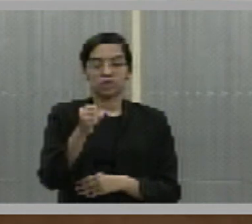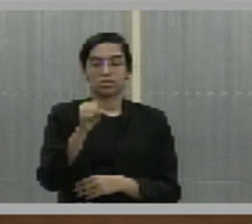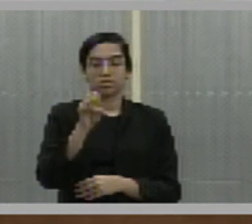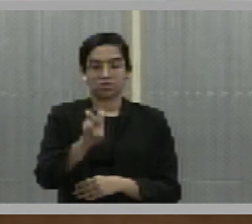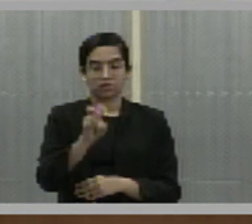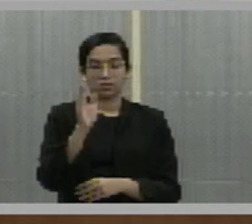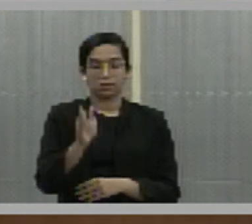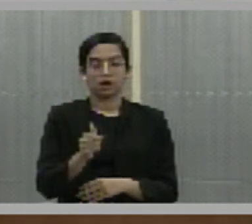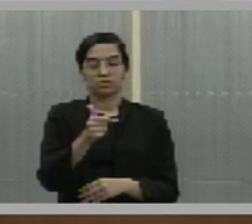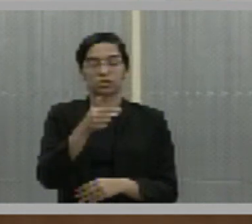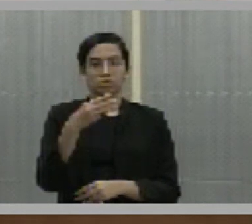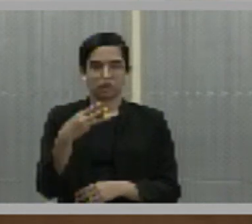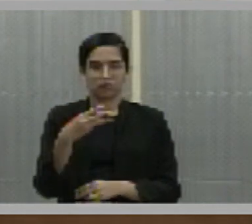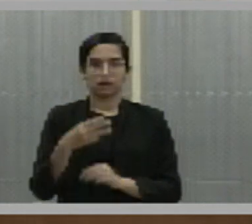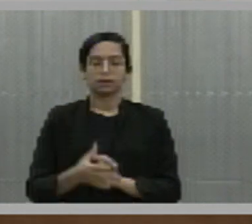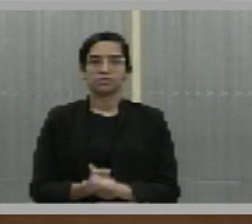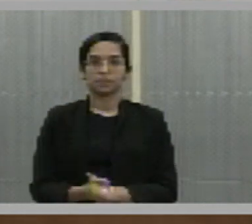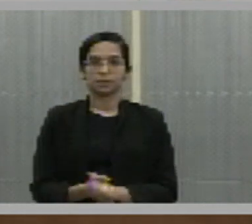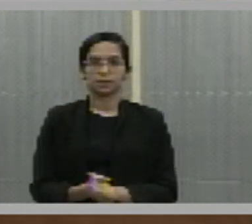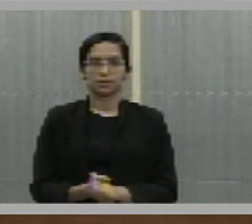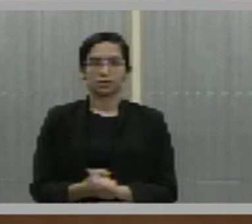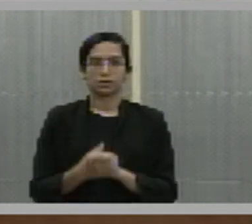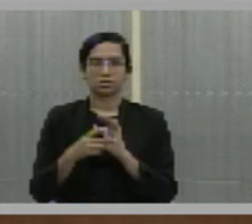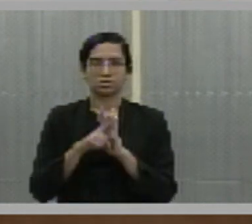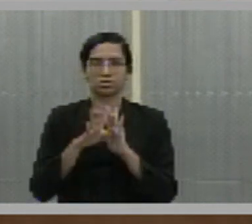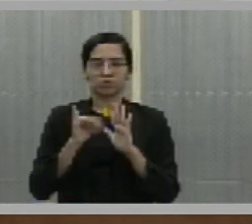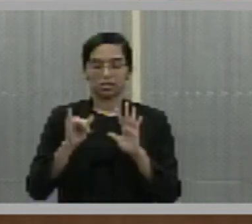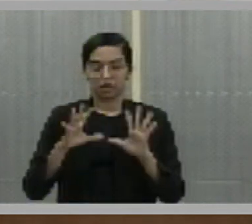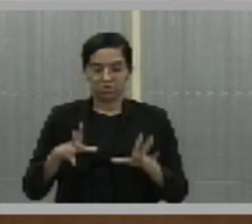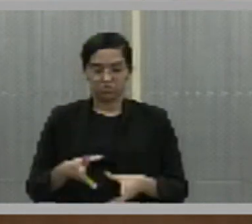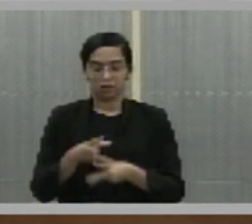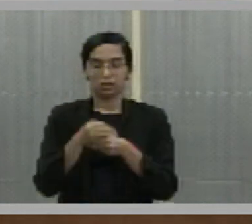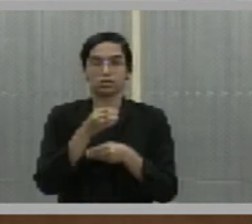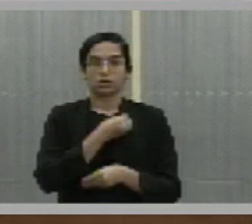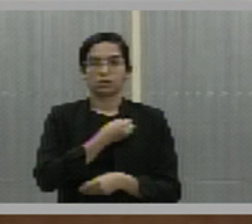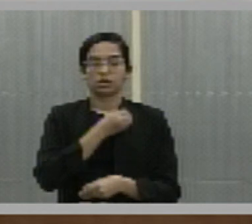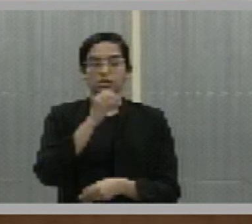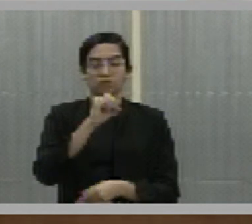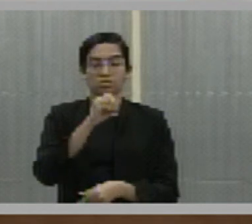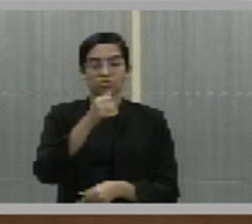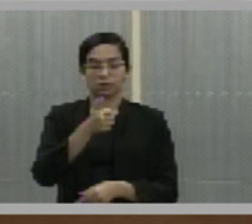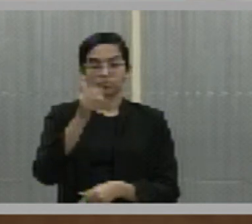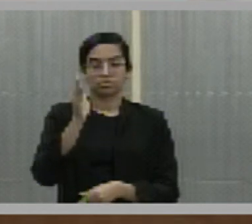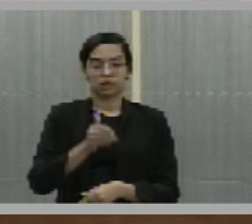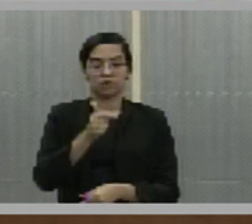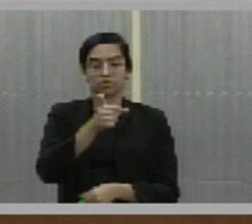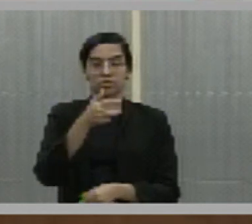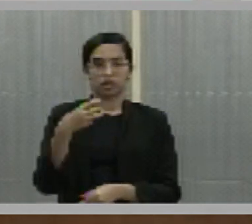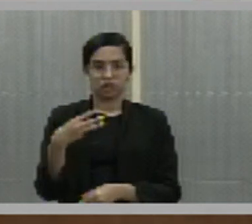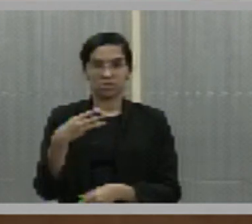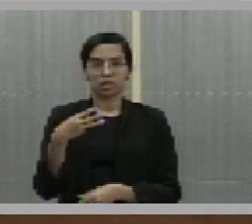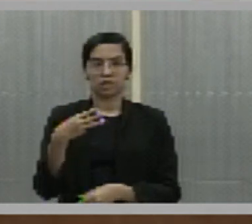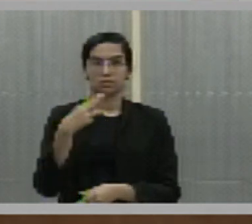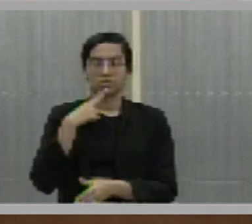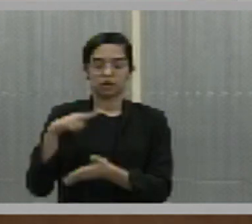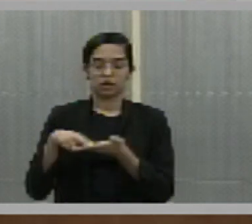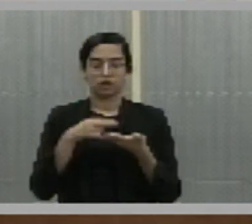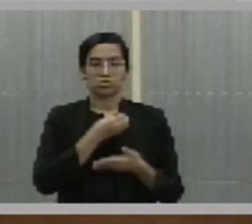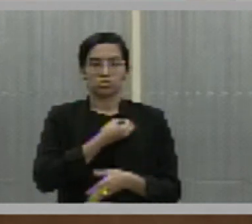29.985/23. Primeiro, projeto de lei complementar número 01/23 do Poder Executivo. Mensagem número